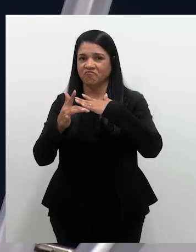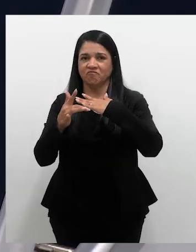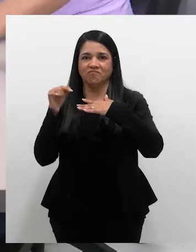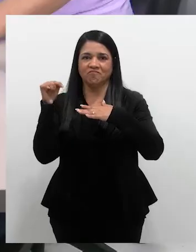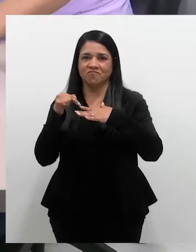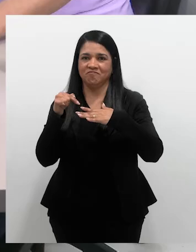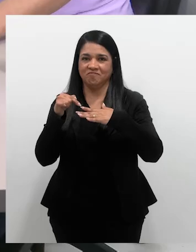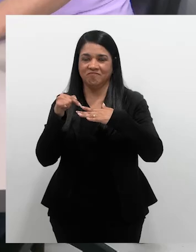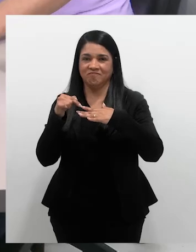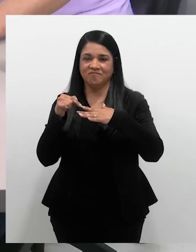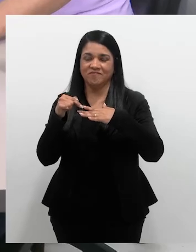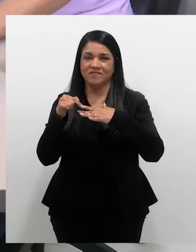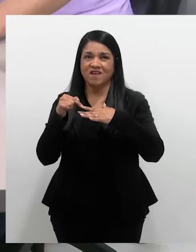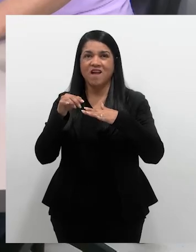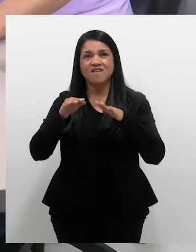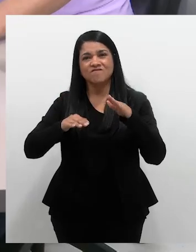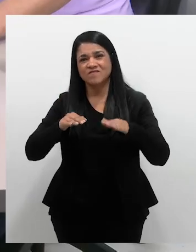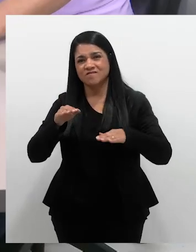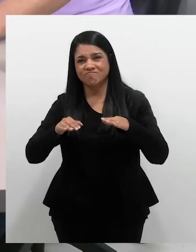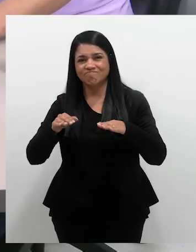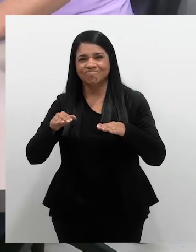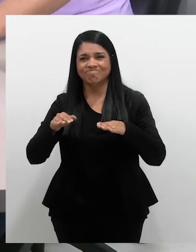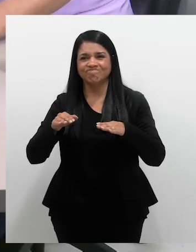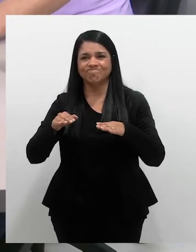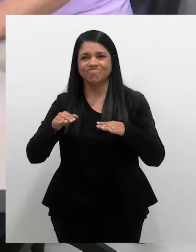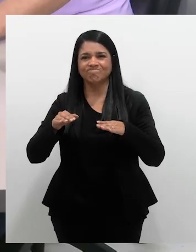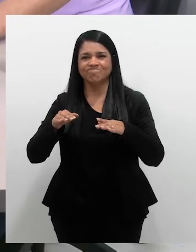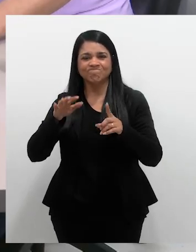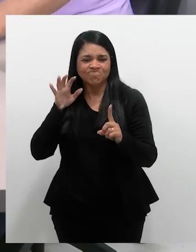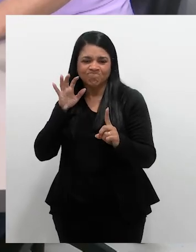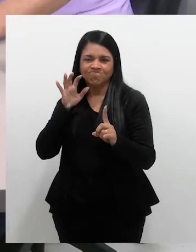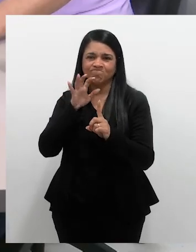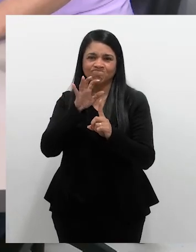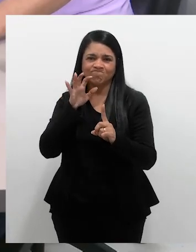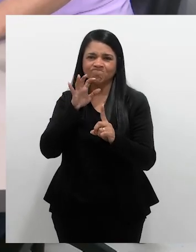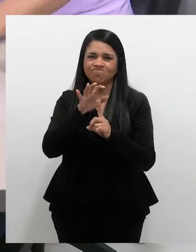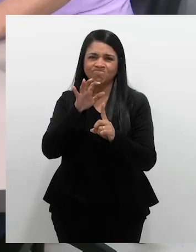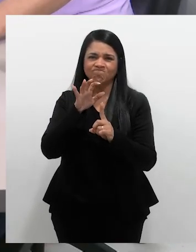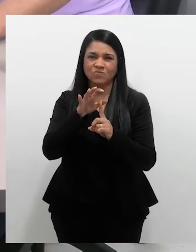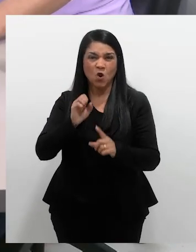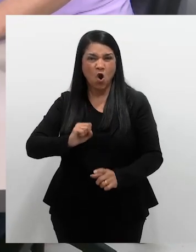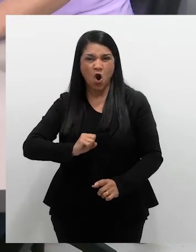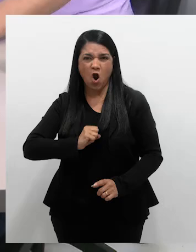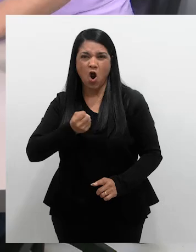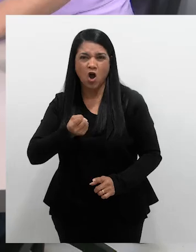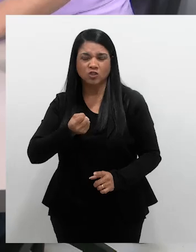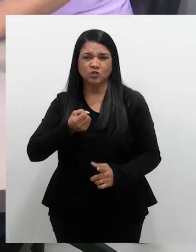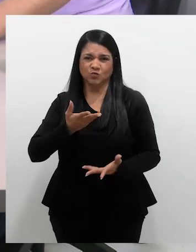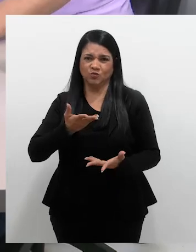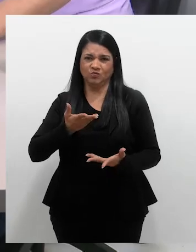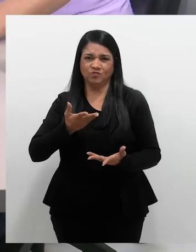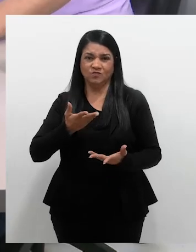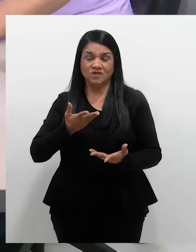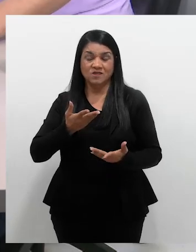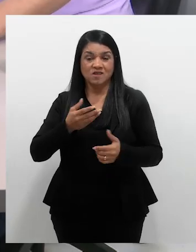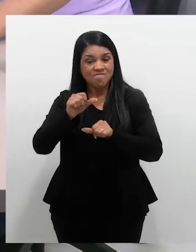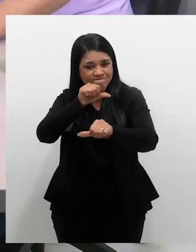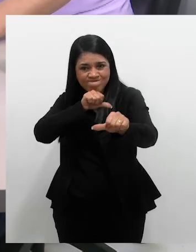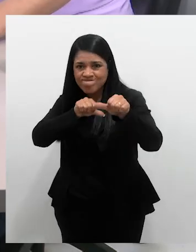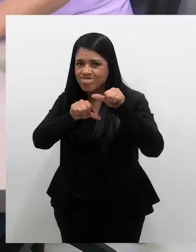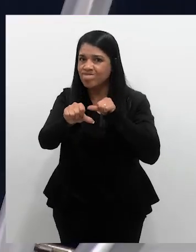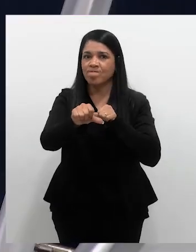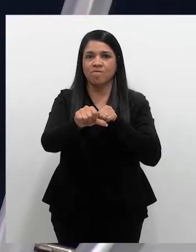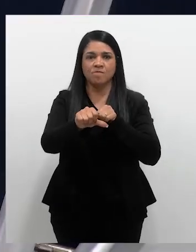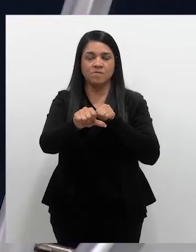sociais, elas têm, muitas vezes, levando para as pessoas um pouquinho de ódio, de rancor, e a gente tem que